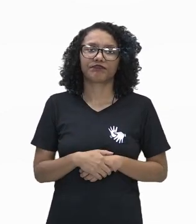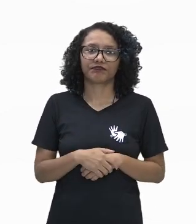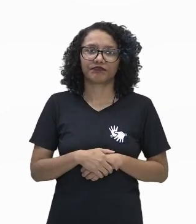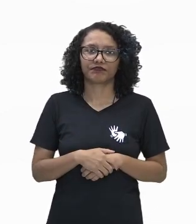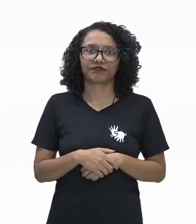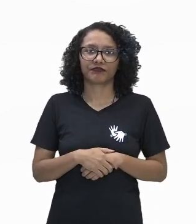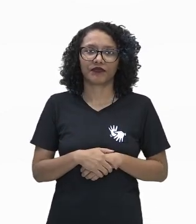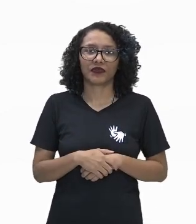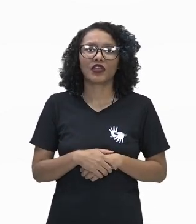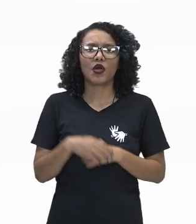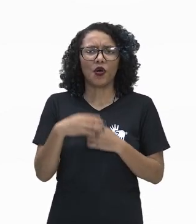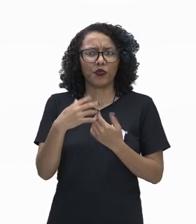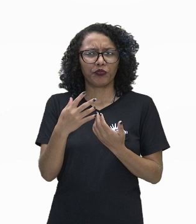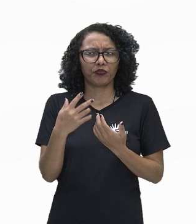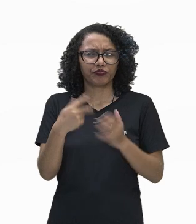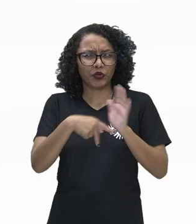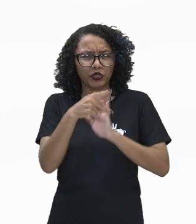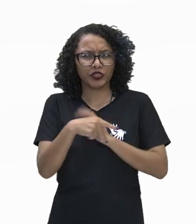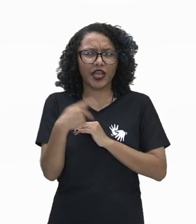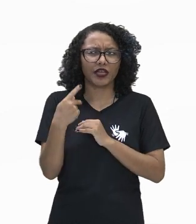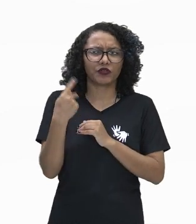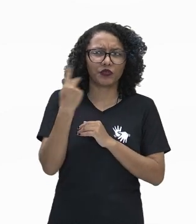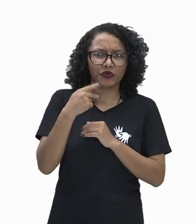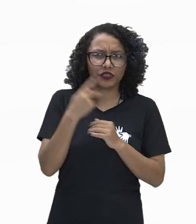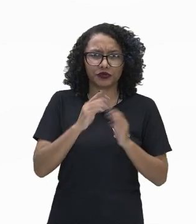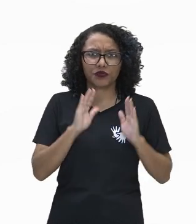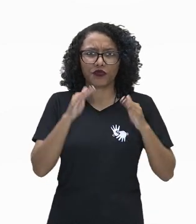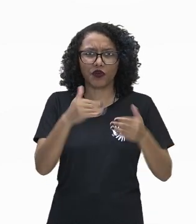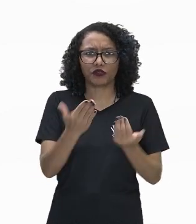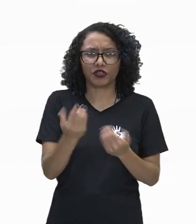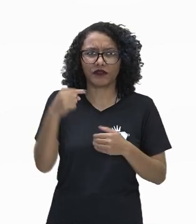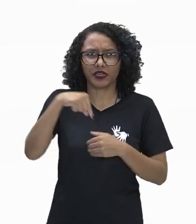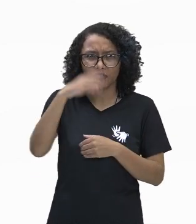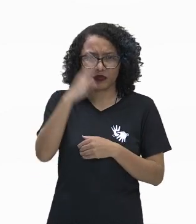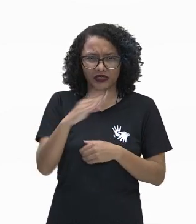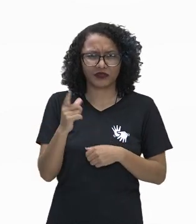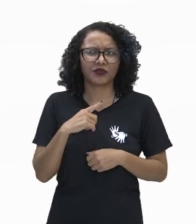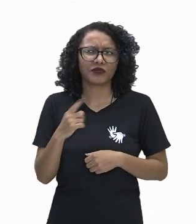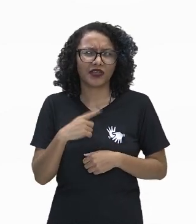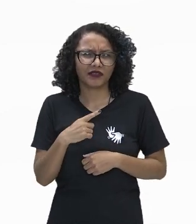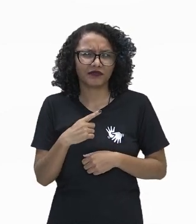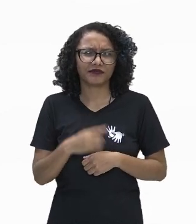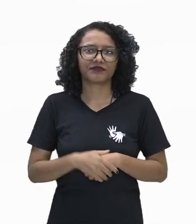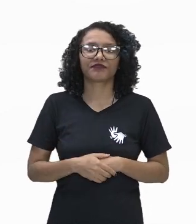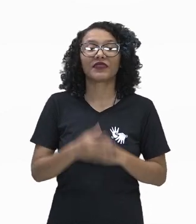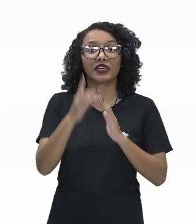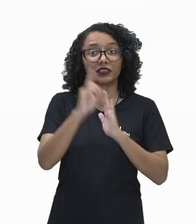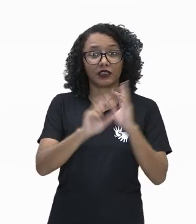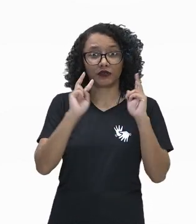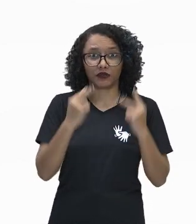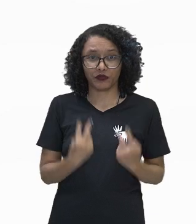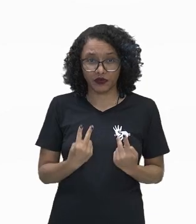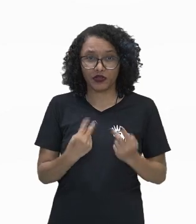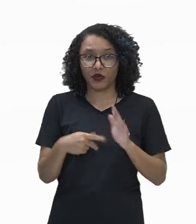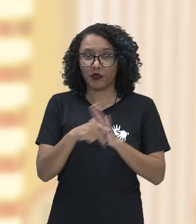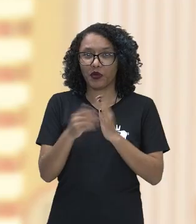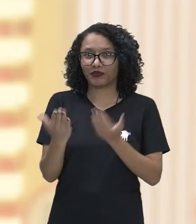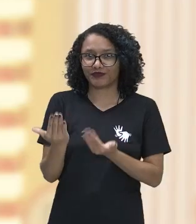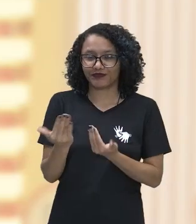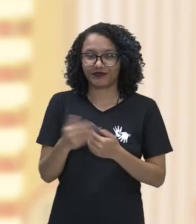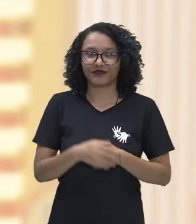de conhecimento. Existem políticas públicas para os jovens no Brasil? Direitos humanos da